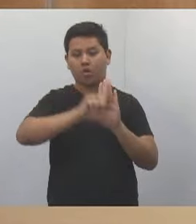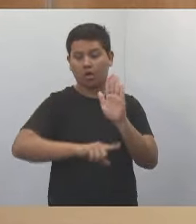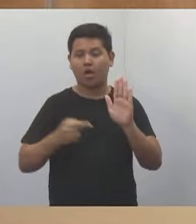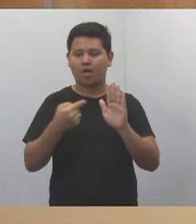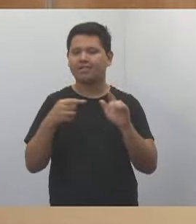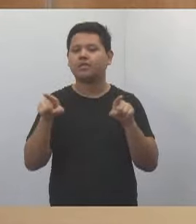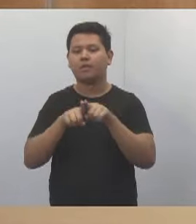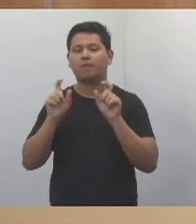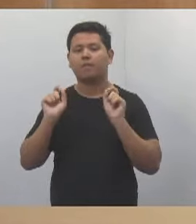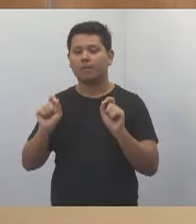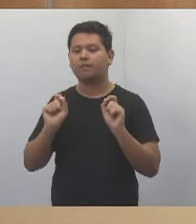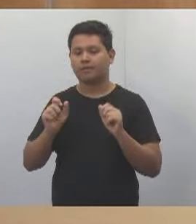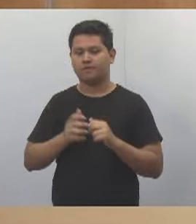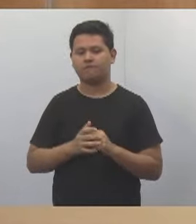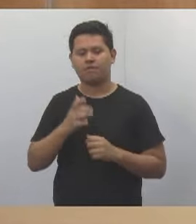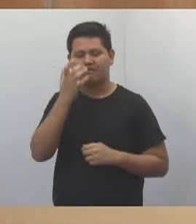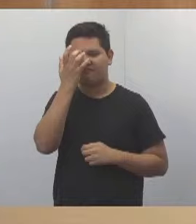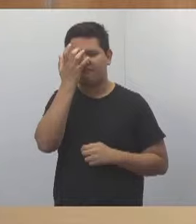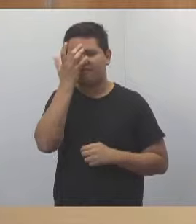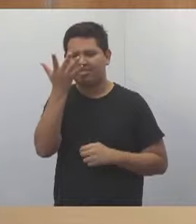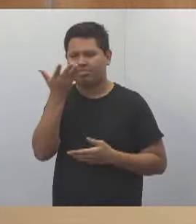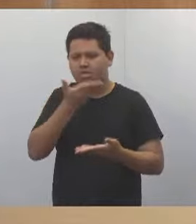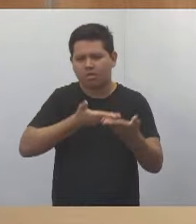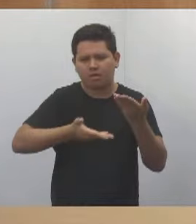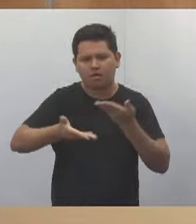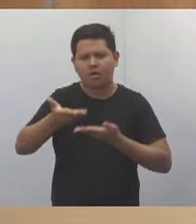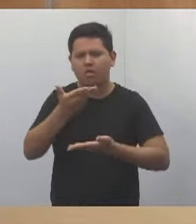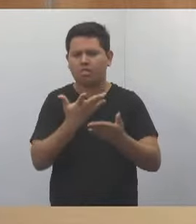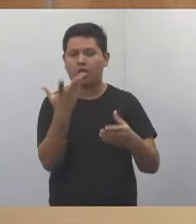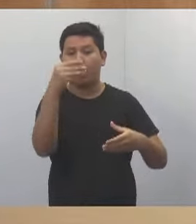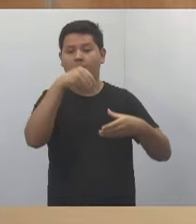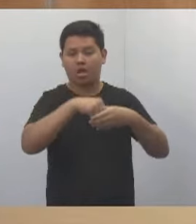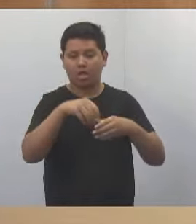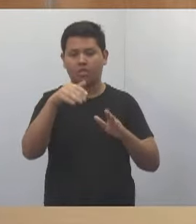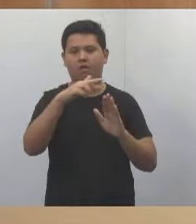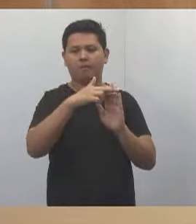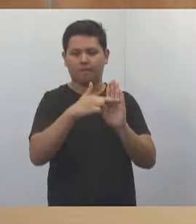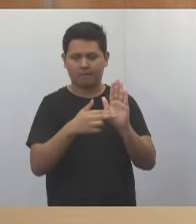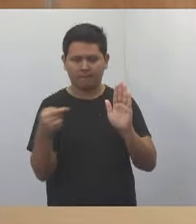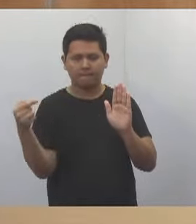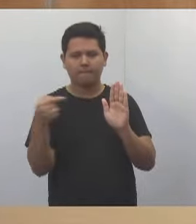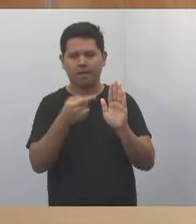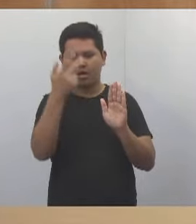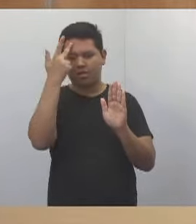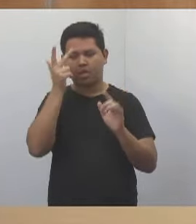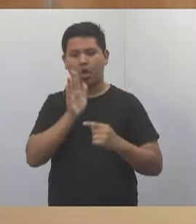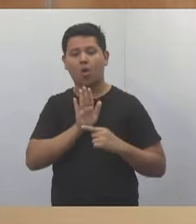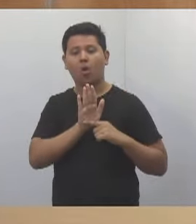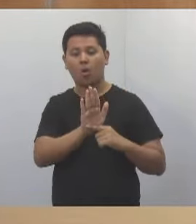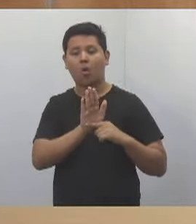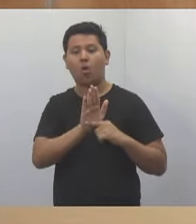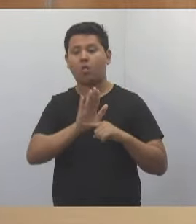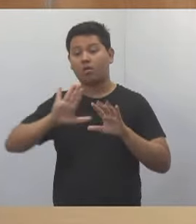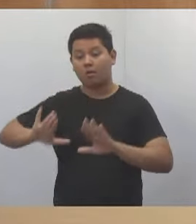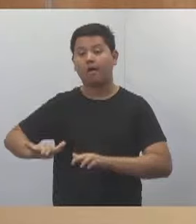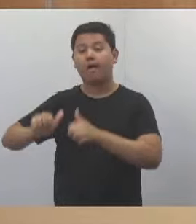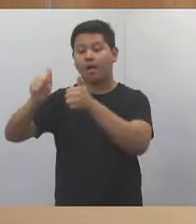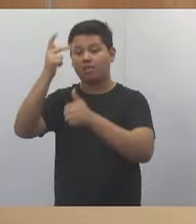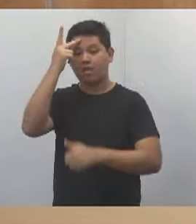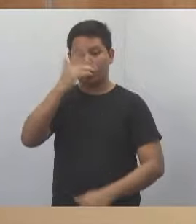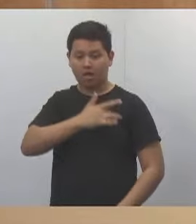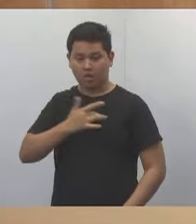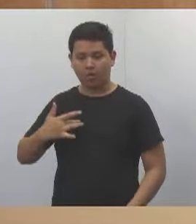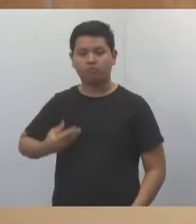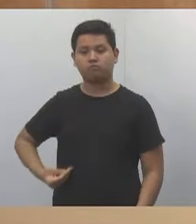mas também facilita a aplicação e o cumprimento das normas, contribuindo para a melhoria da qualidade de